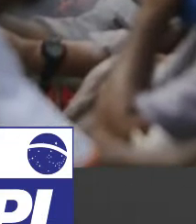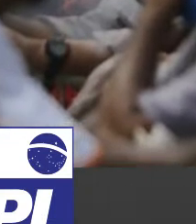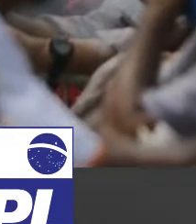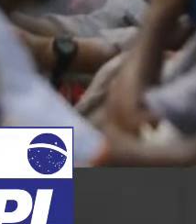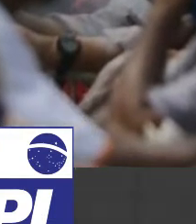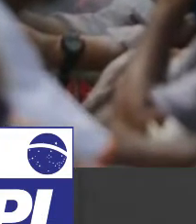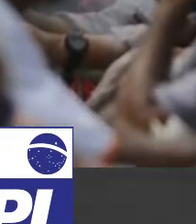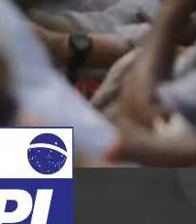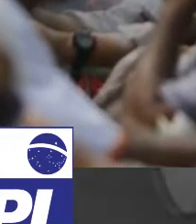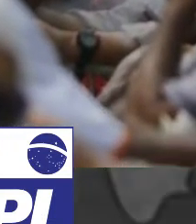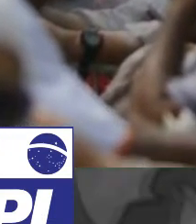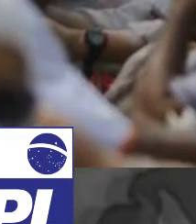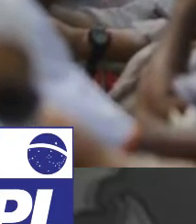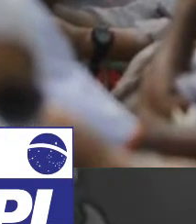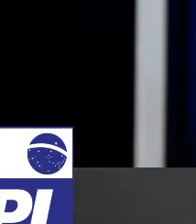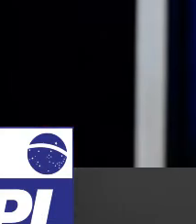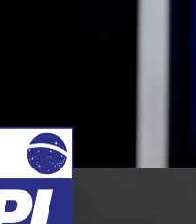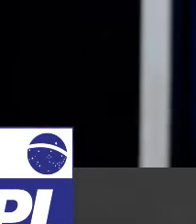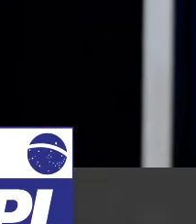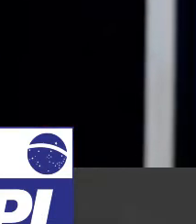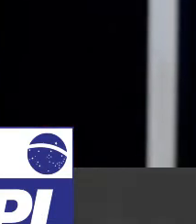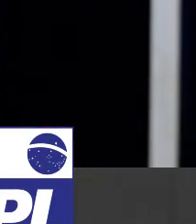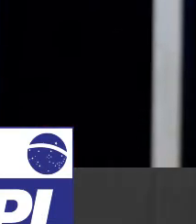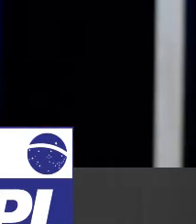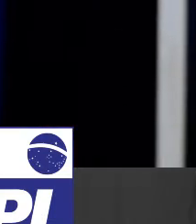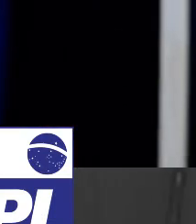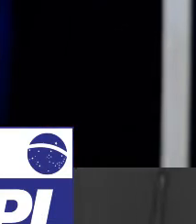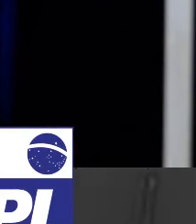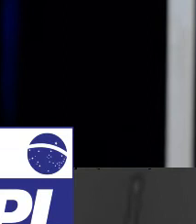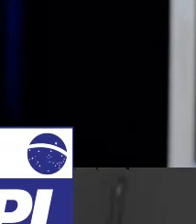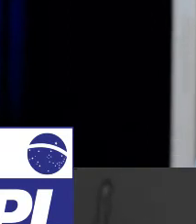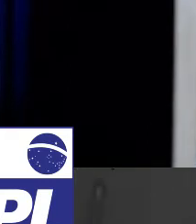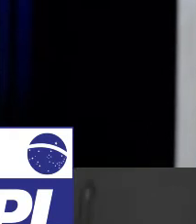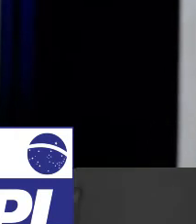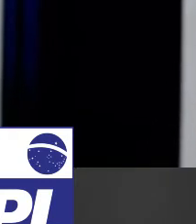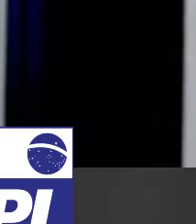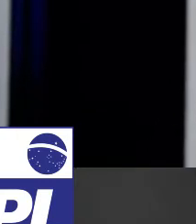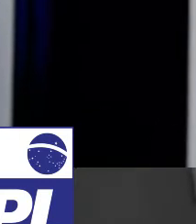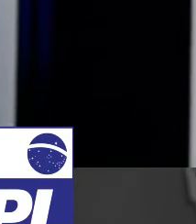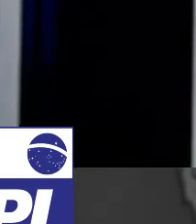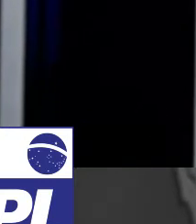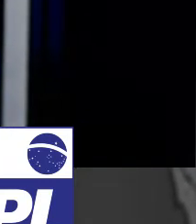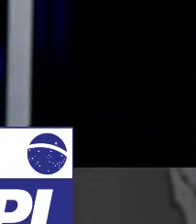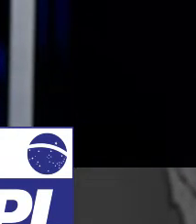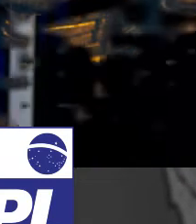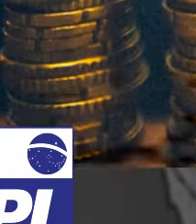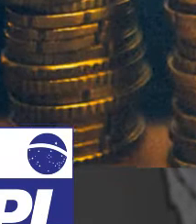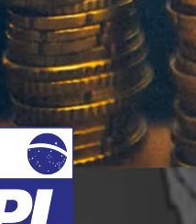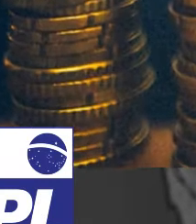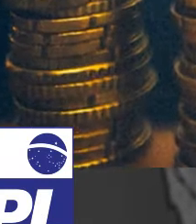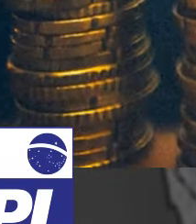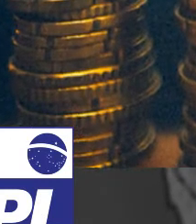a população brasileira em ano eleitoral. Segundo o senador, mesmo enfrentando a pior crise sanitária do país,